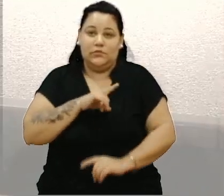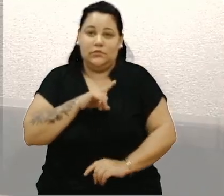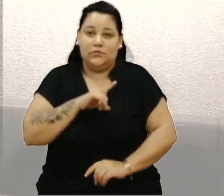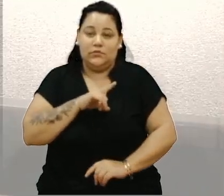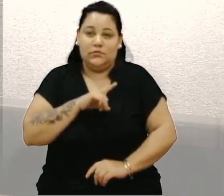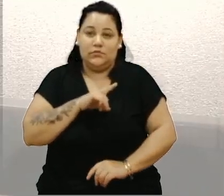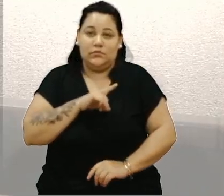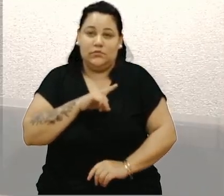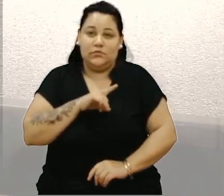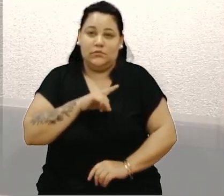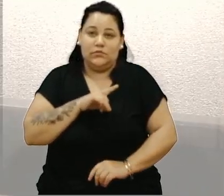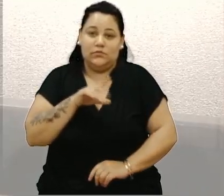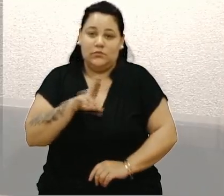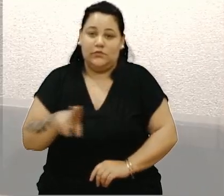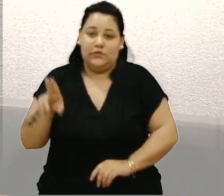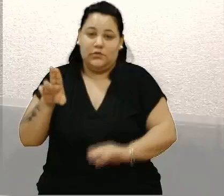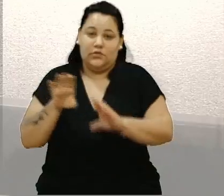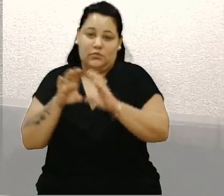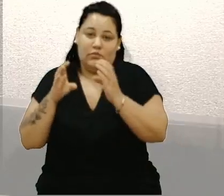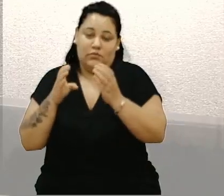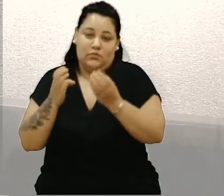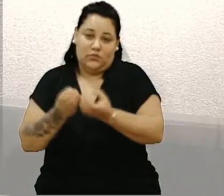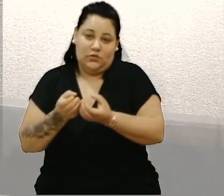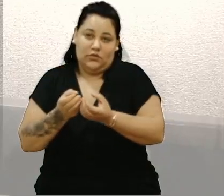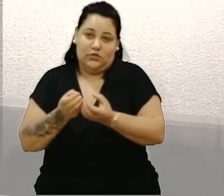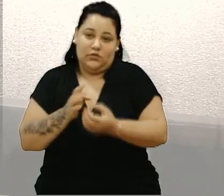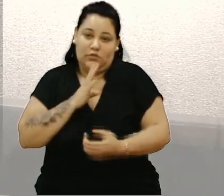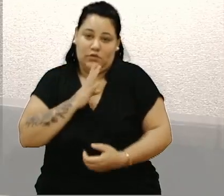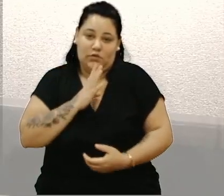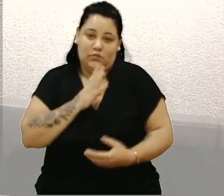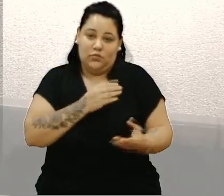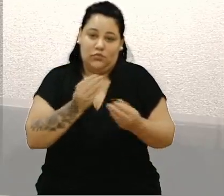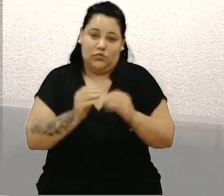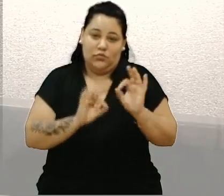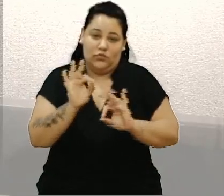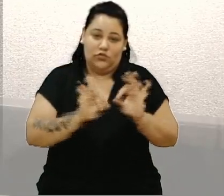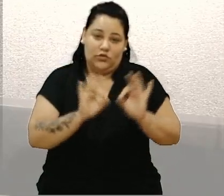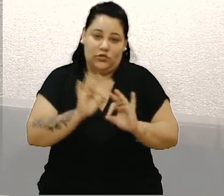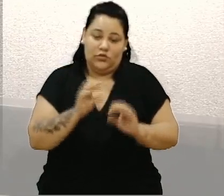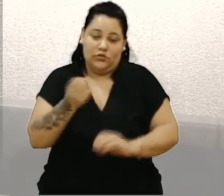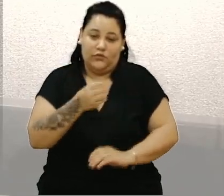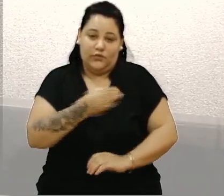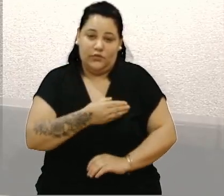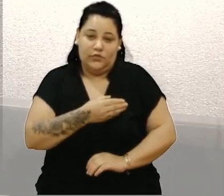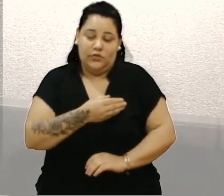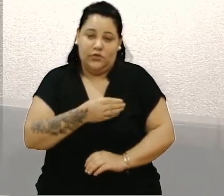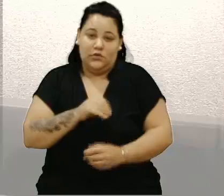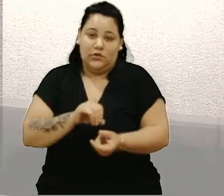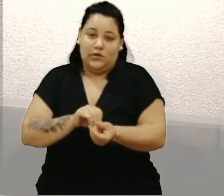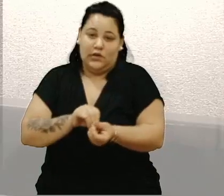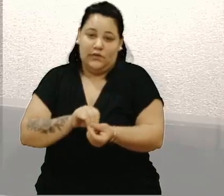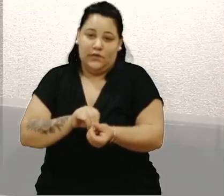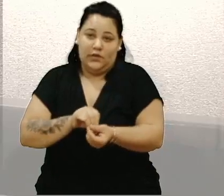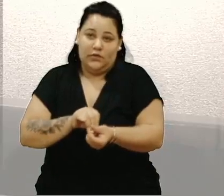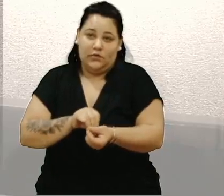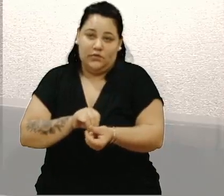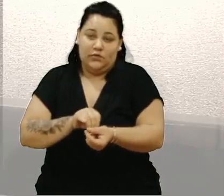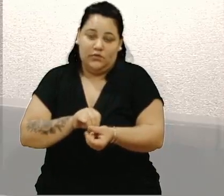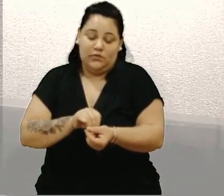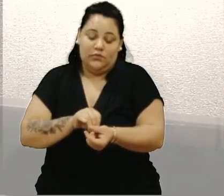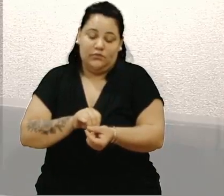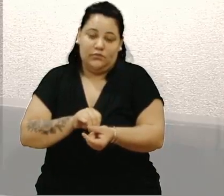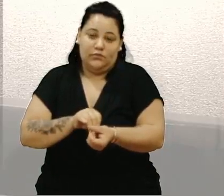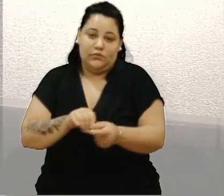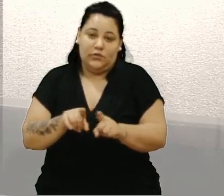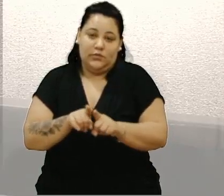que é reconhecida por diversos projetos inovadores. O Grafena é um deles, né? É o Grafena. O Grafena é um